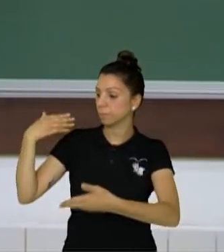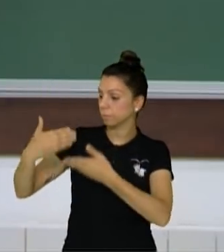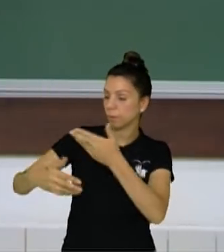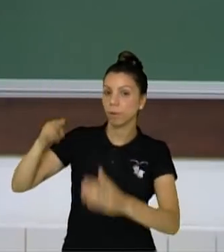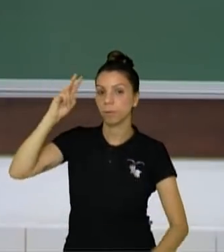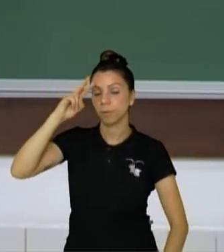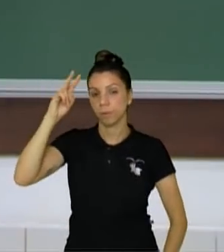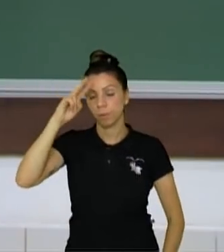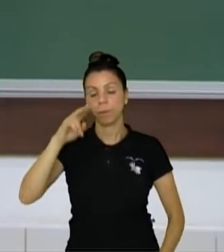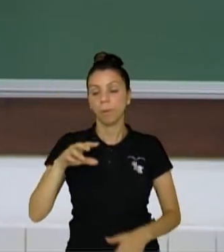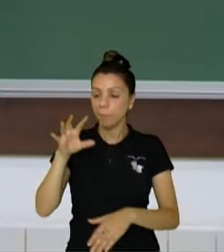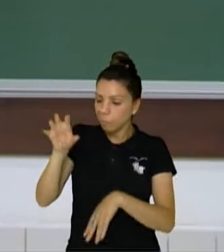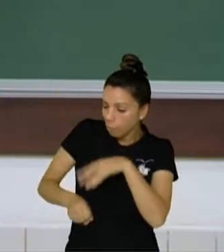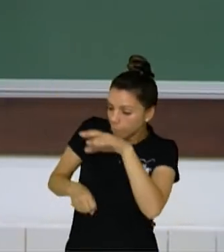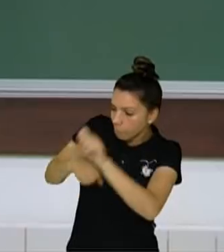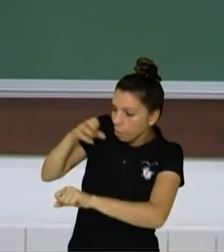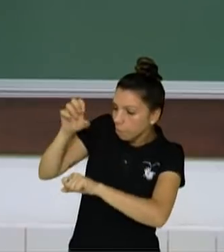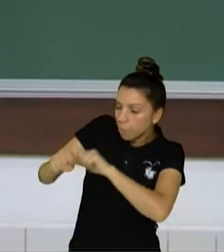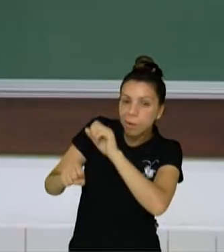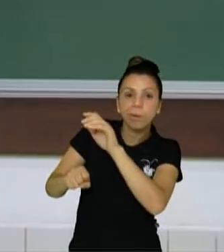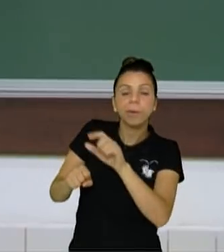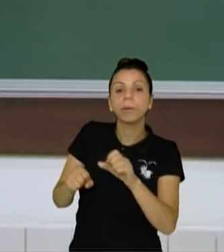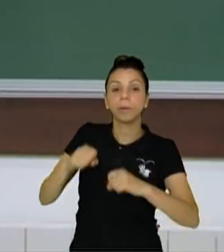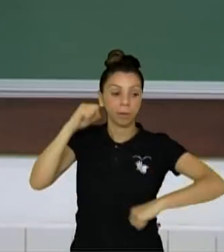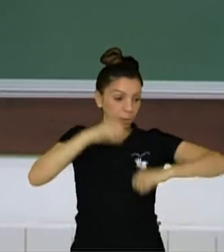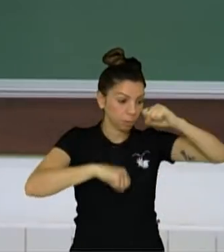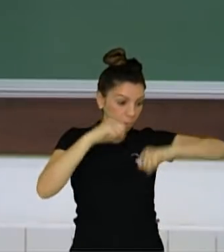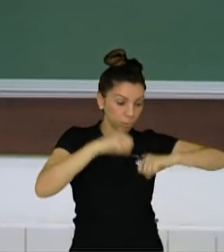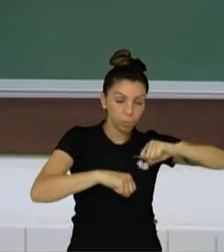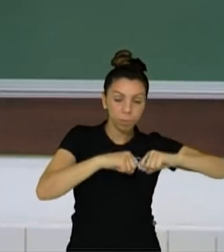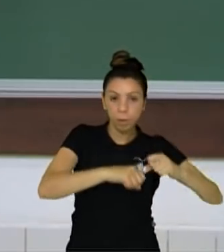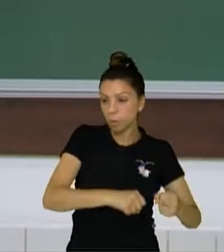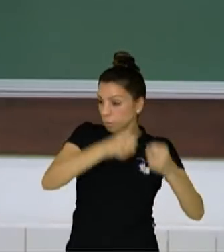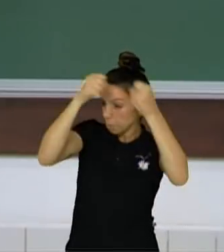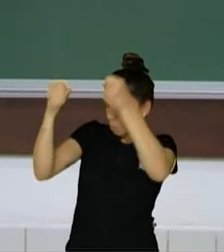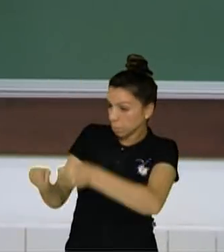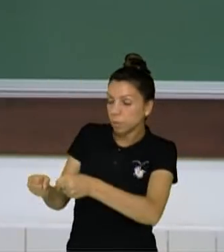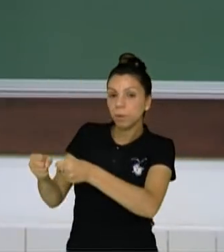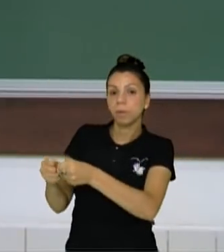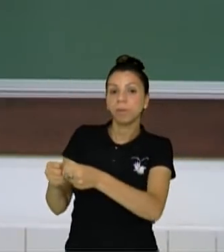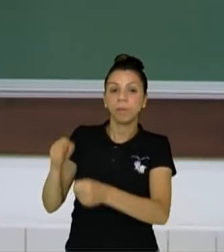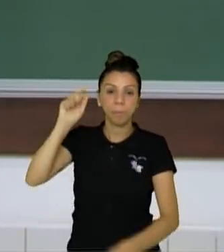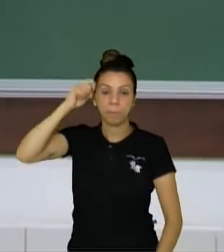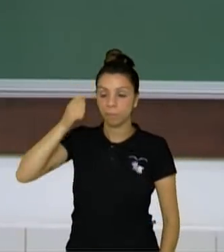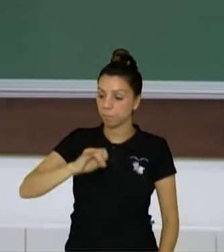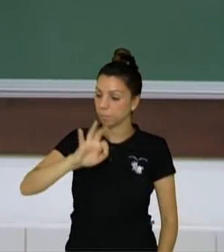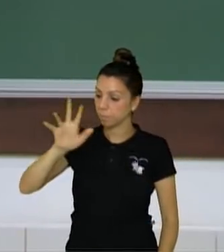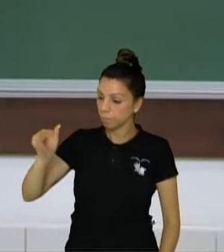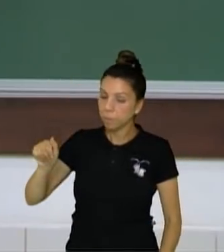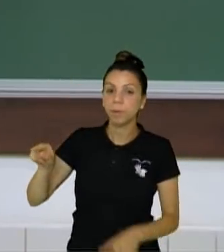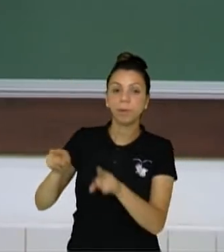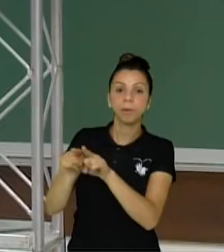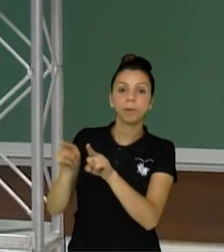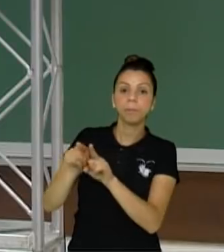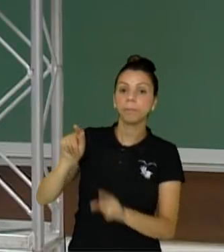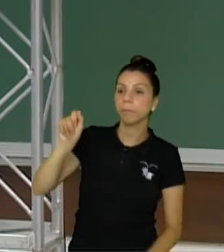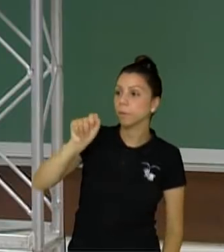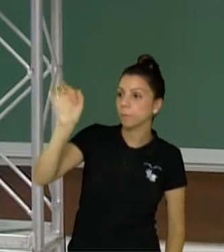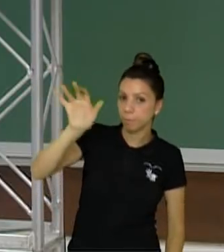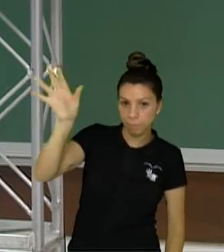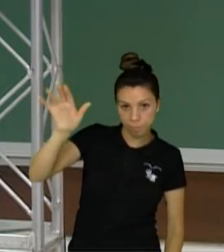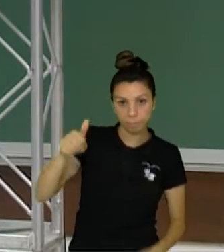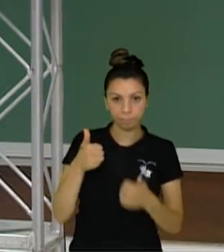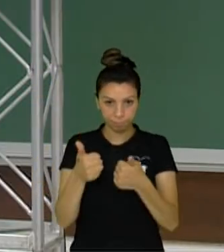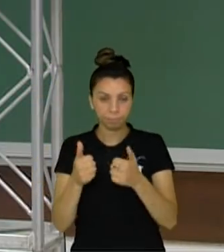imperialismo, a dominação de potências industrializadas sobre o continente africano e o continente asiático.